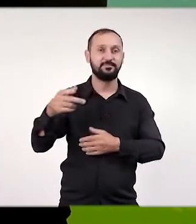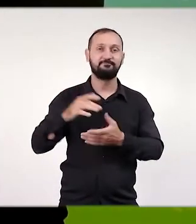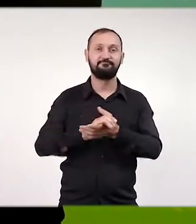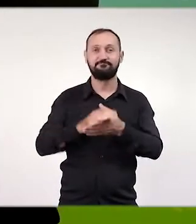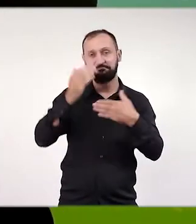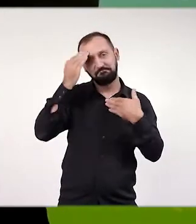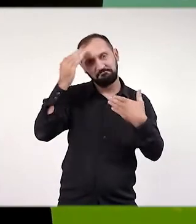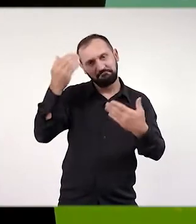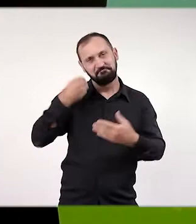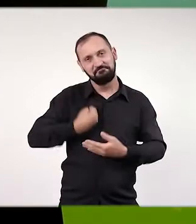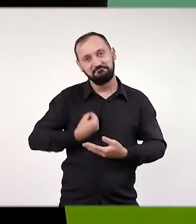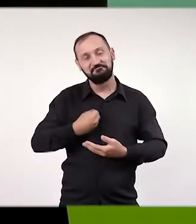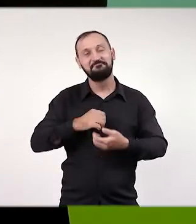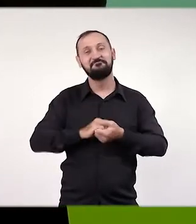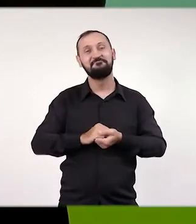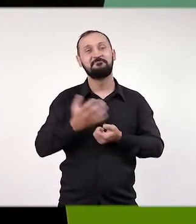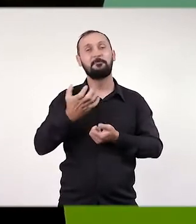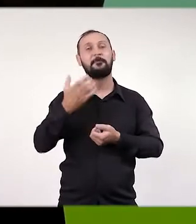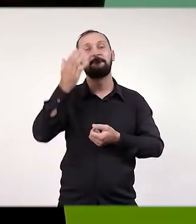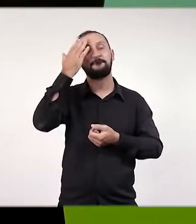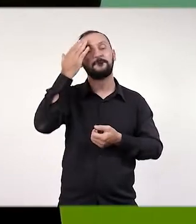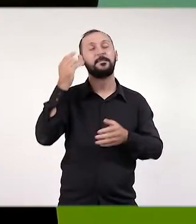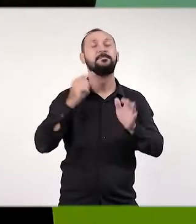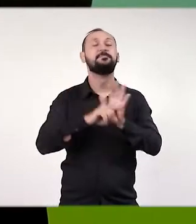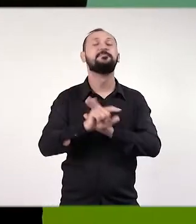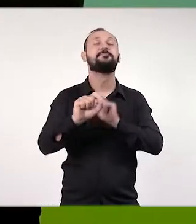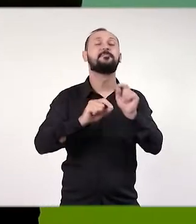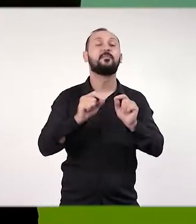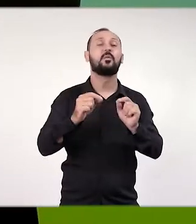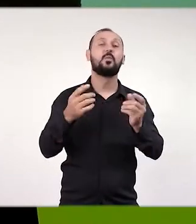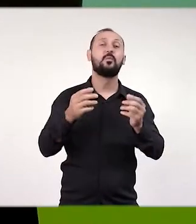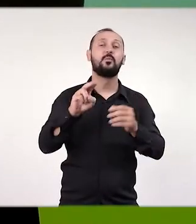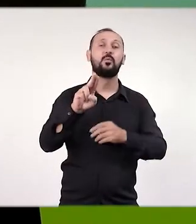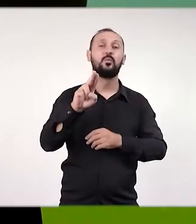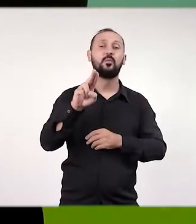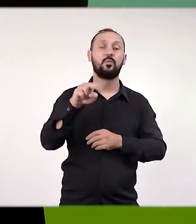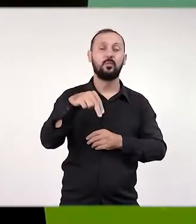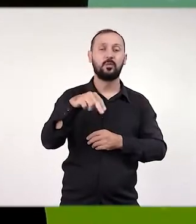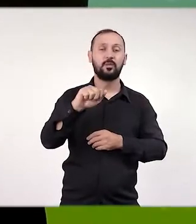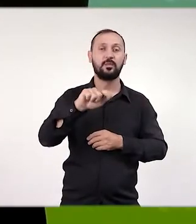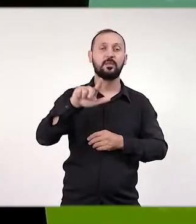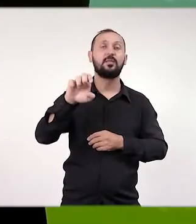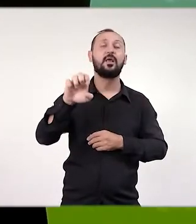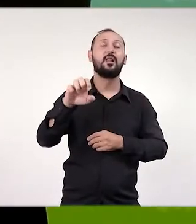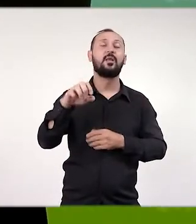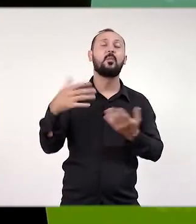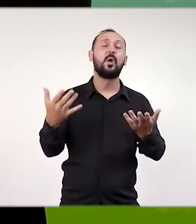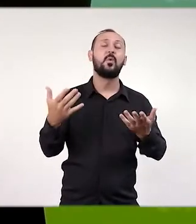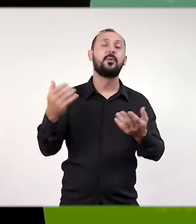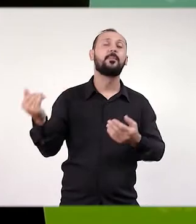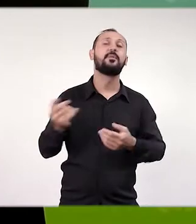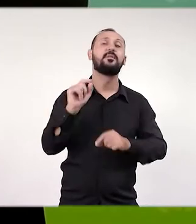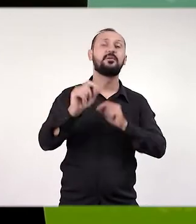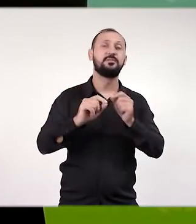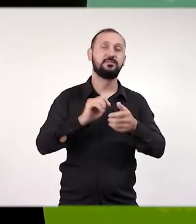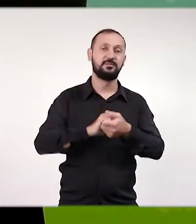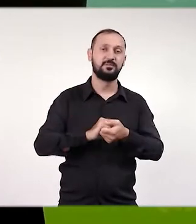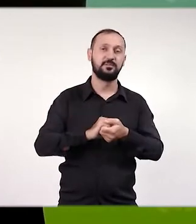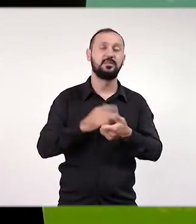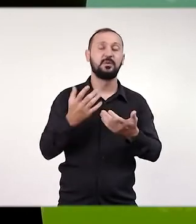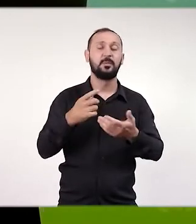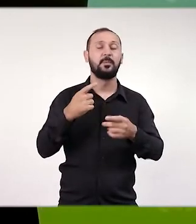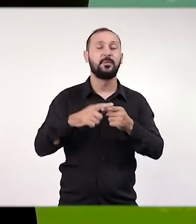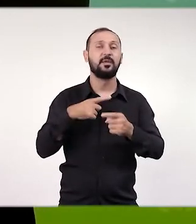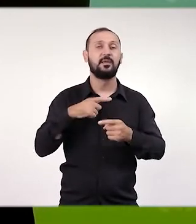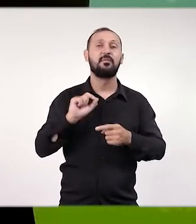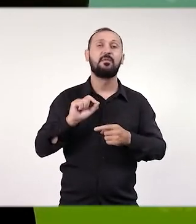vice-presidente. Obrigada pela sua participação com a gente. E eu gostaria de saber, deputado, a importância da Unali no contexto nacional e também